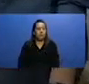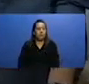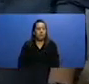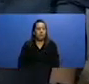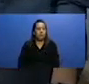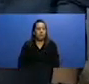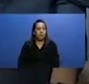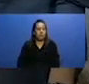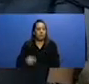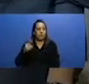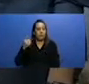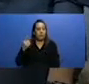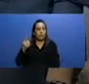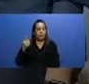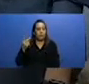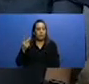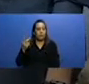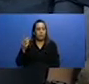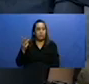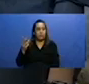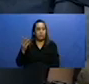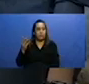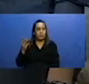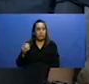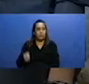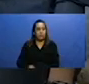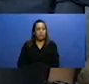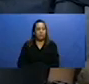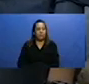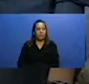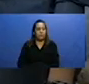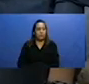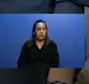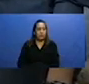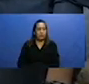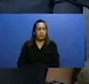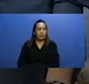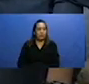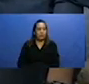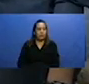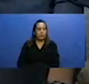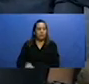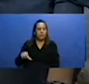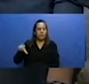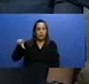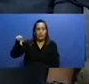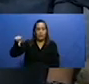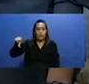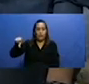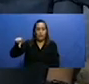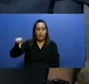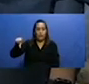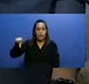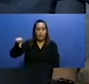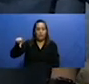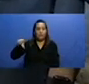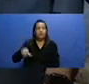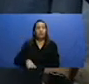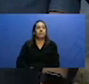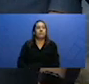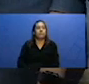vamos contar essas bolinhas. 1, 2, 3, 4, 5, 6, 7, 8, 9. Venho